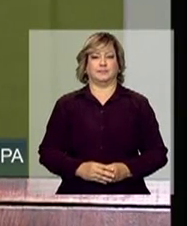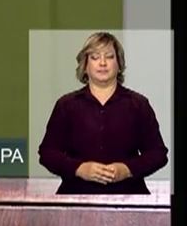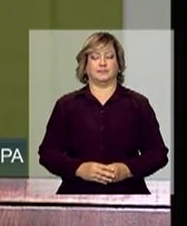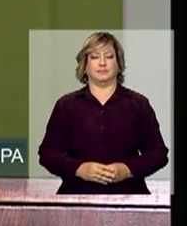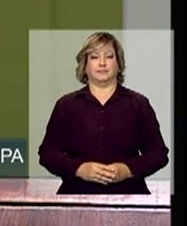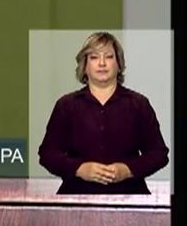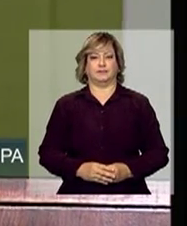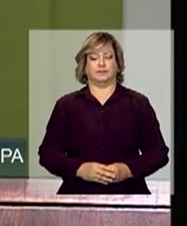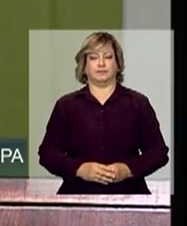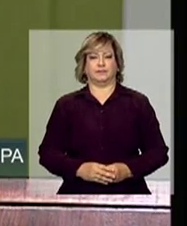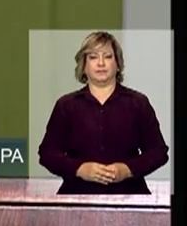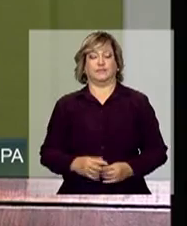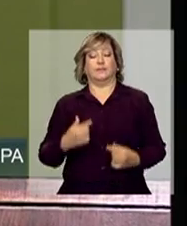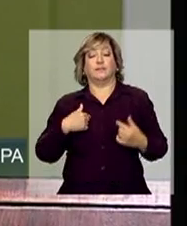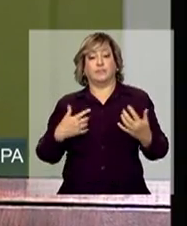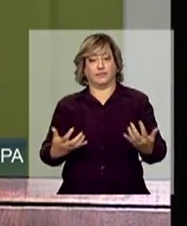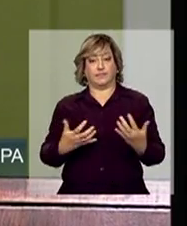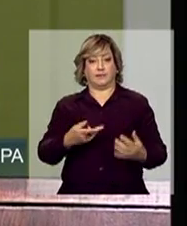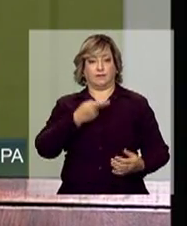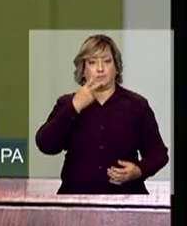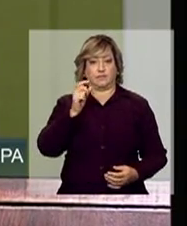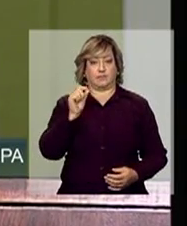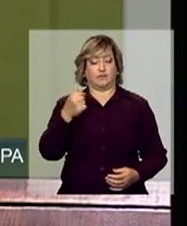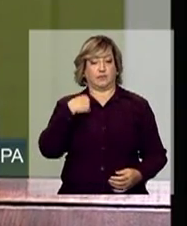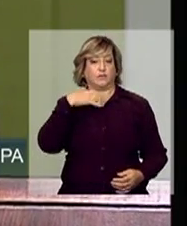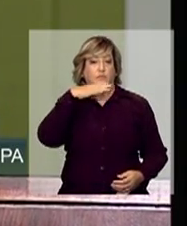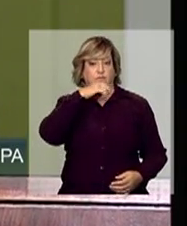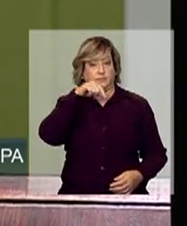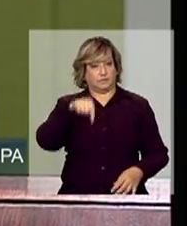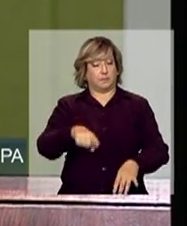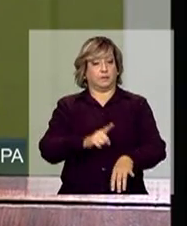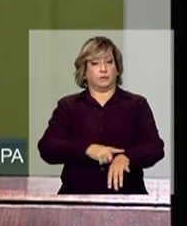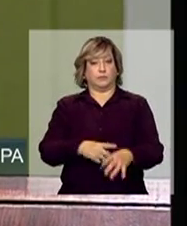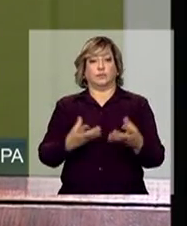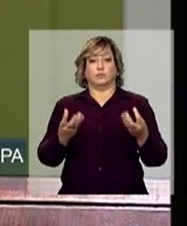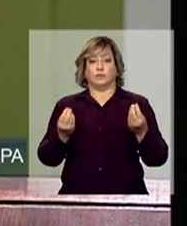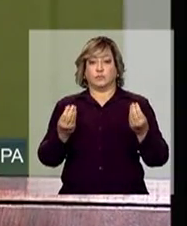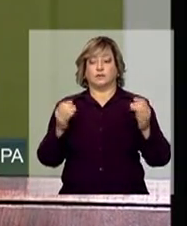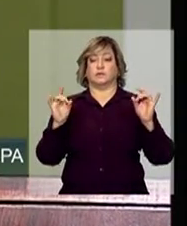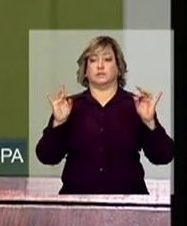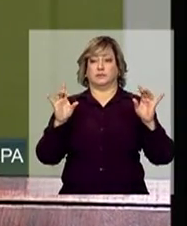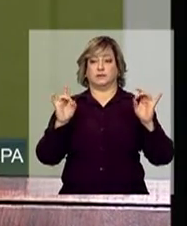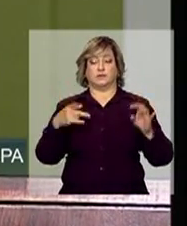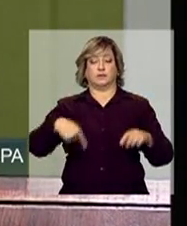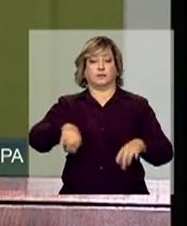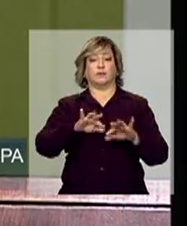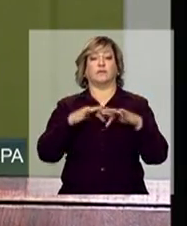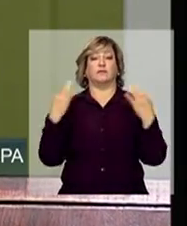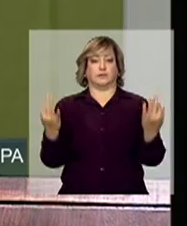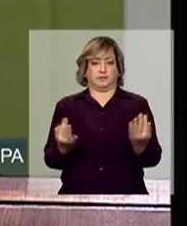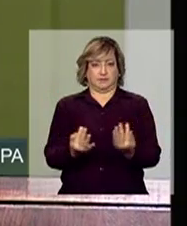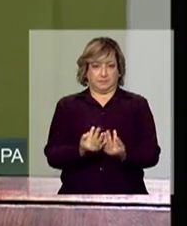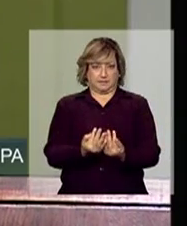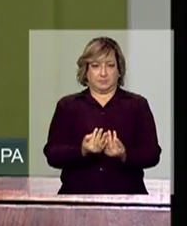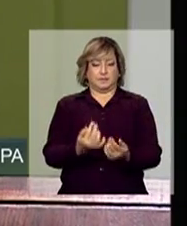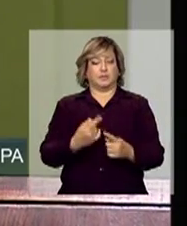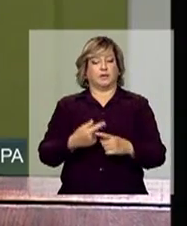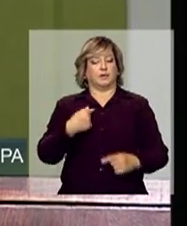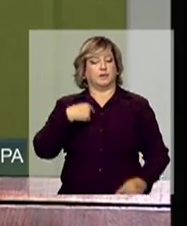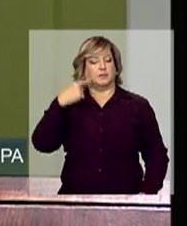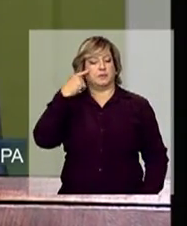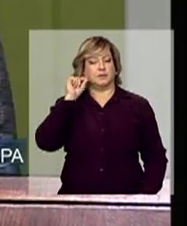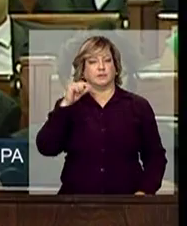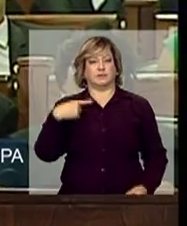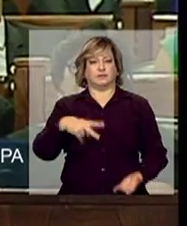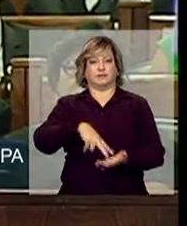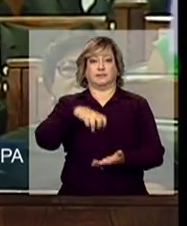E eu queria dizer que eu acho que esse é um momento muito especial para os familiares. Eu imagino a